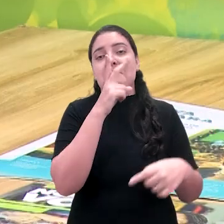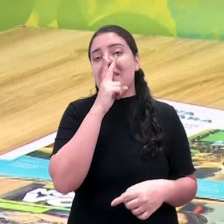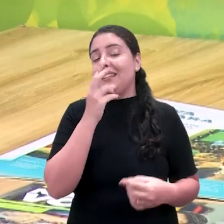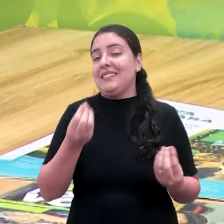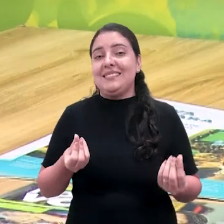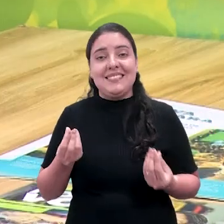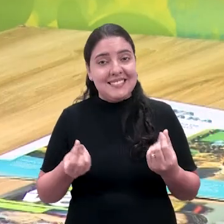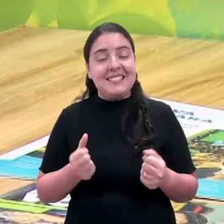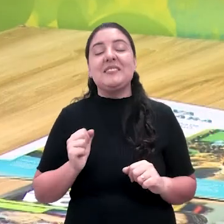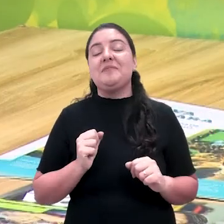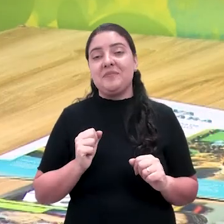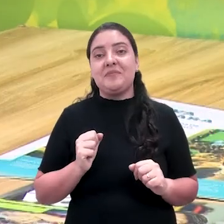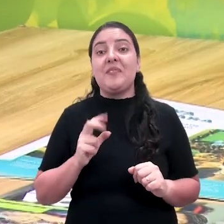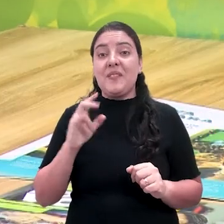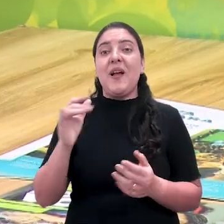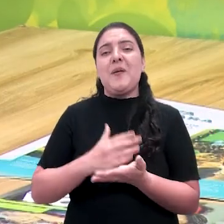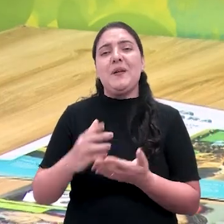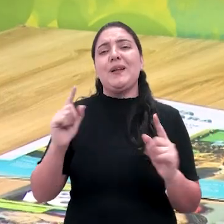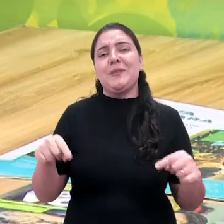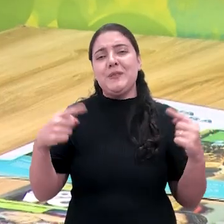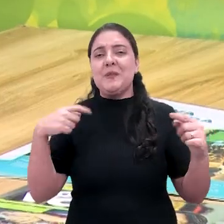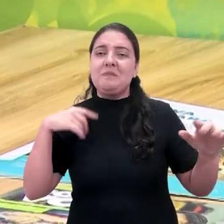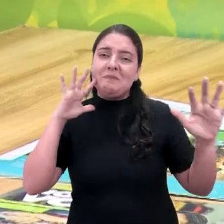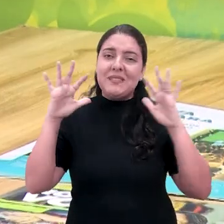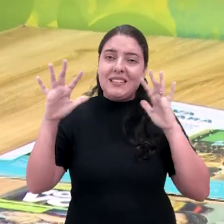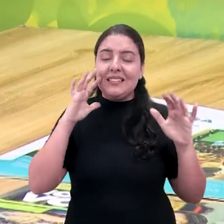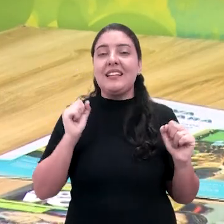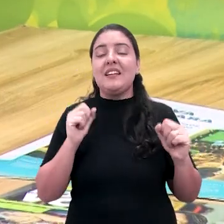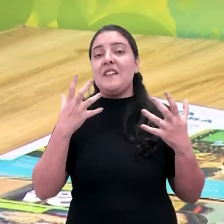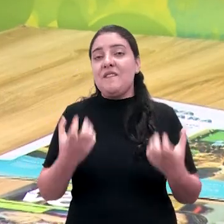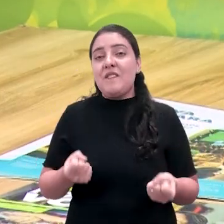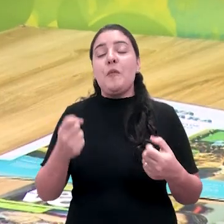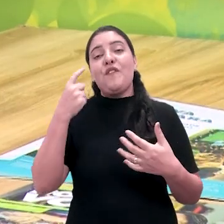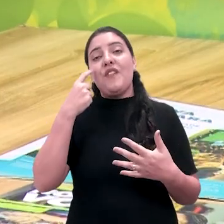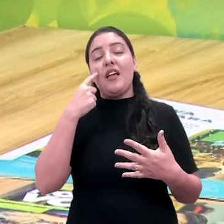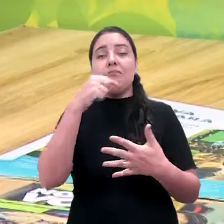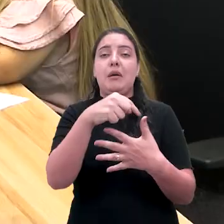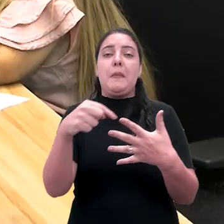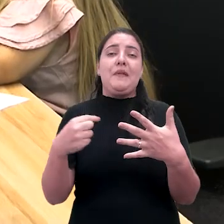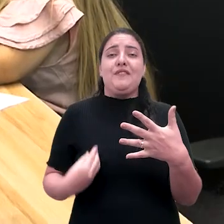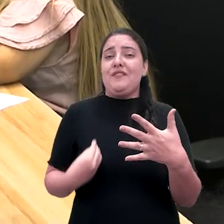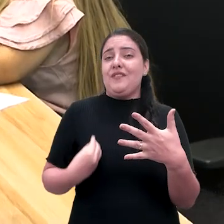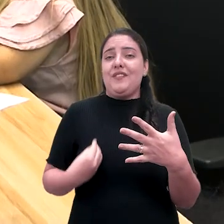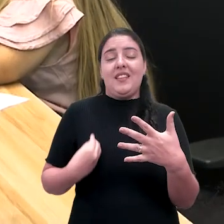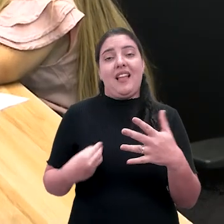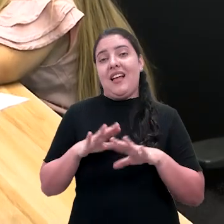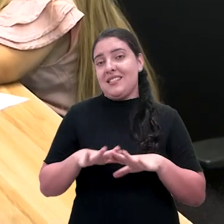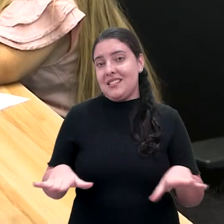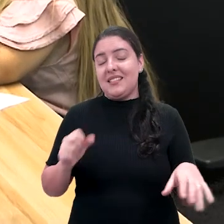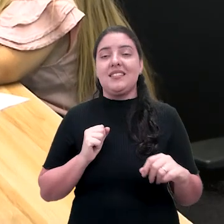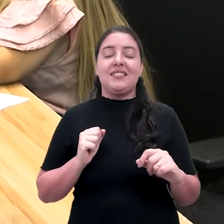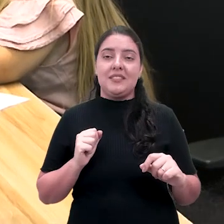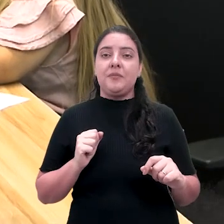falo. Lá vai começar vamos tudo fazer, de vamos novo. Pensar. Vamos ver as opções. Porque a vida é feita de eternas opções. A gente